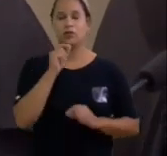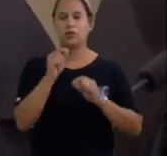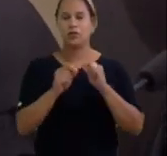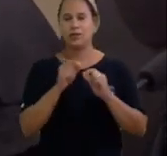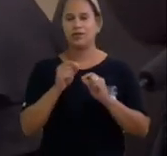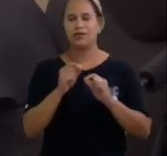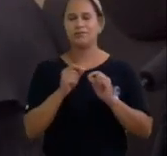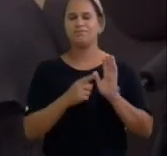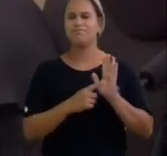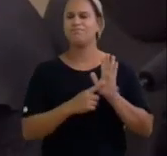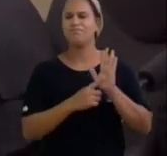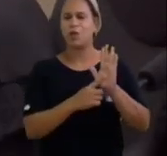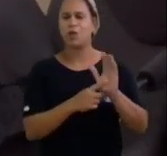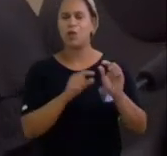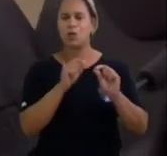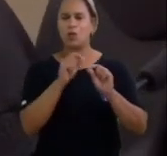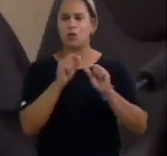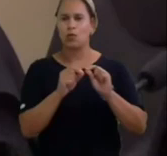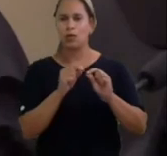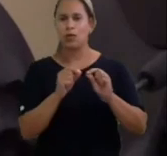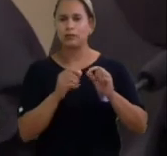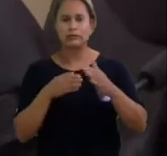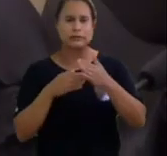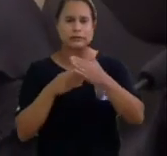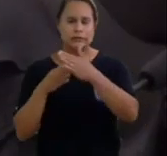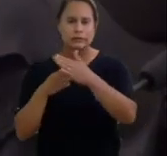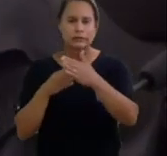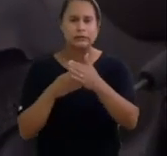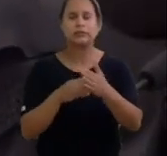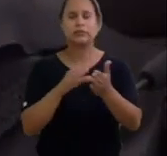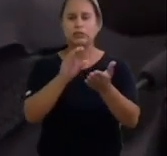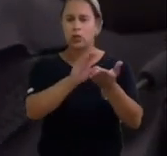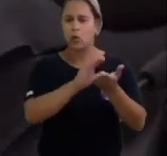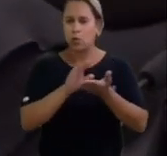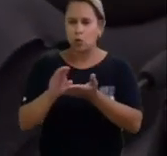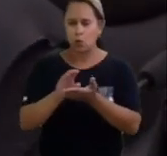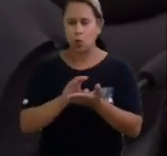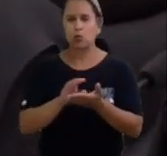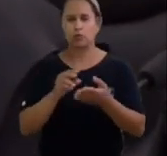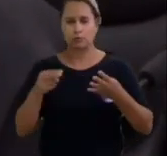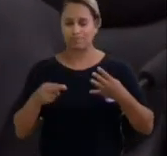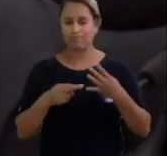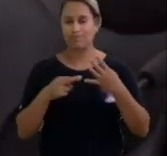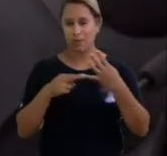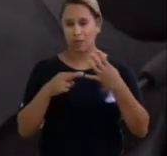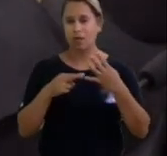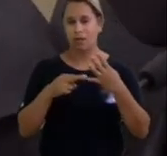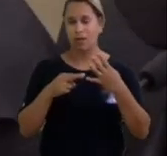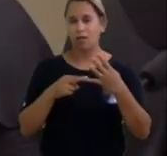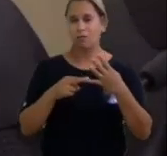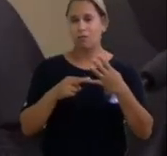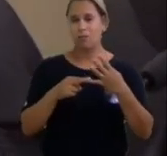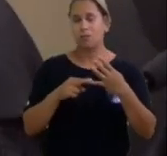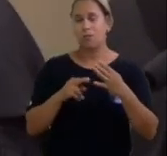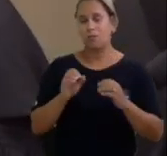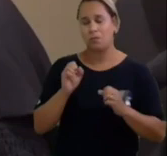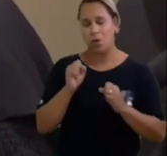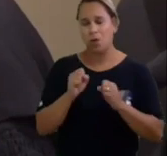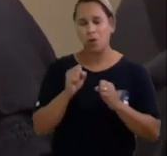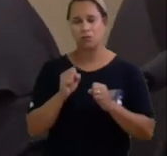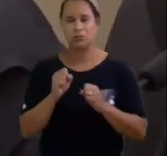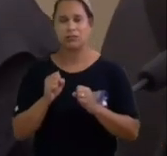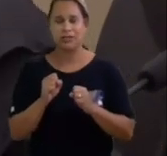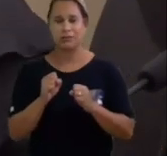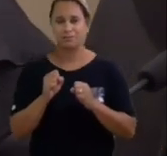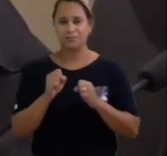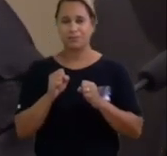de recursos que podem levar a um desnível do pleito. E, no caso, estamos falando do impulsionamento da imagem do